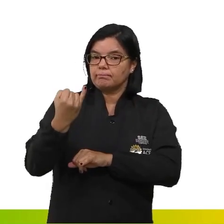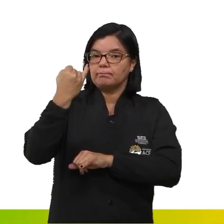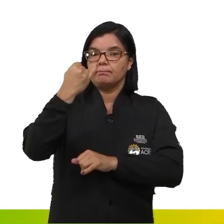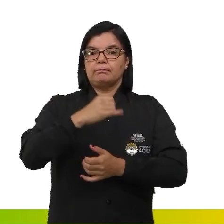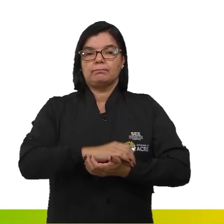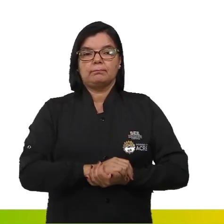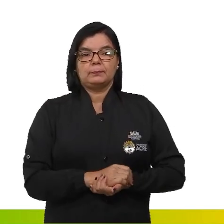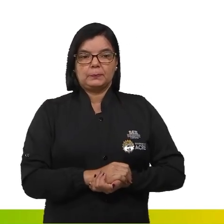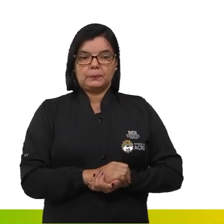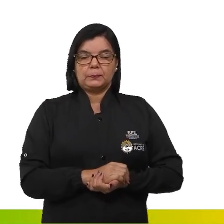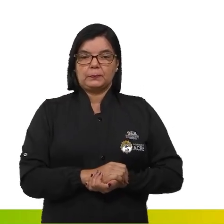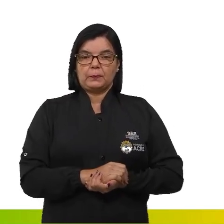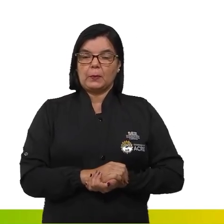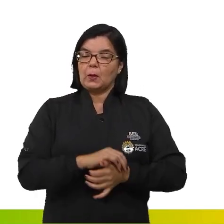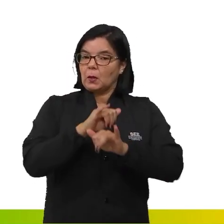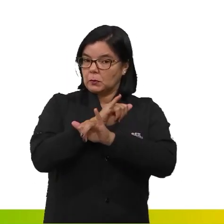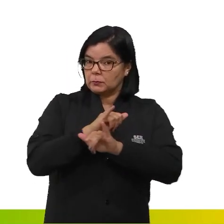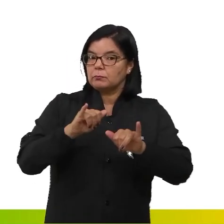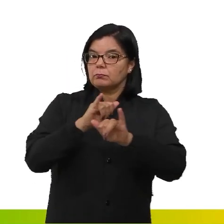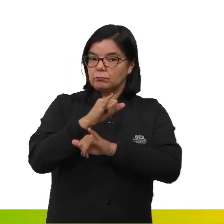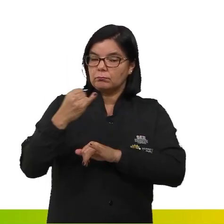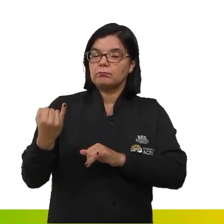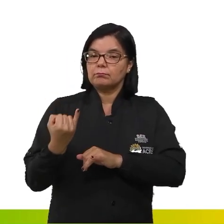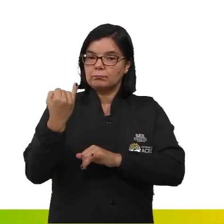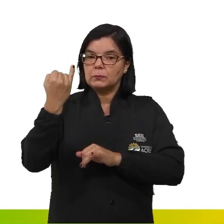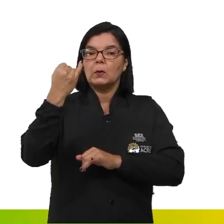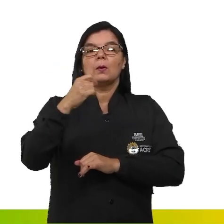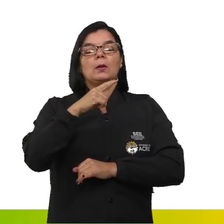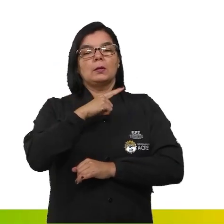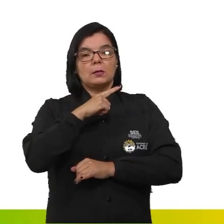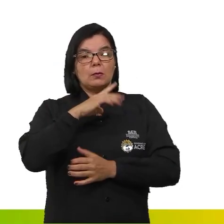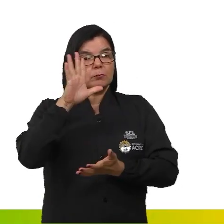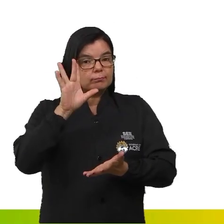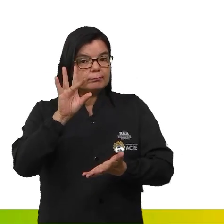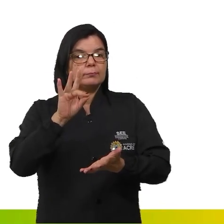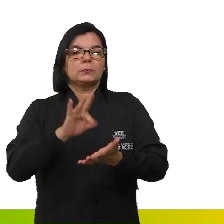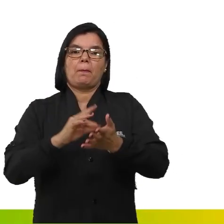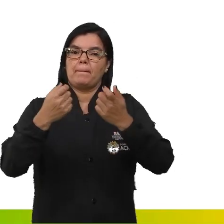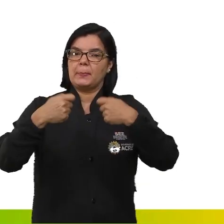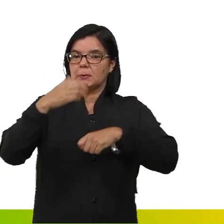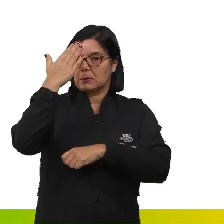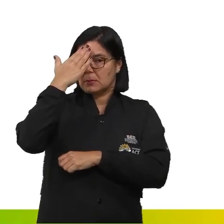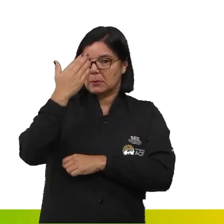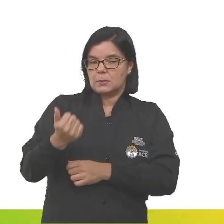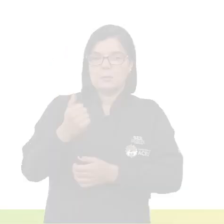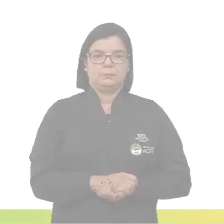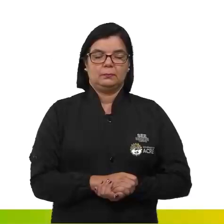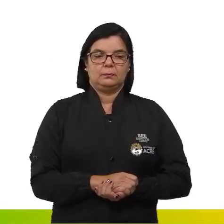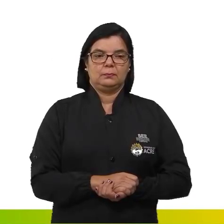relevantes, aquelas informações importantes que a gente verdadeiramente precisa saber.